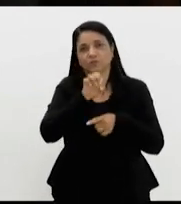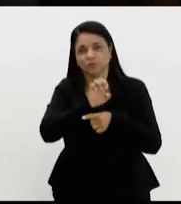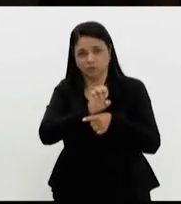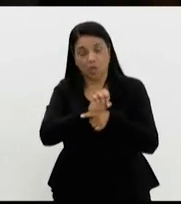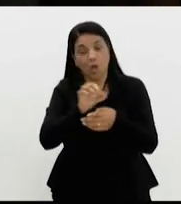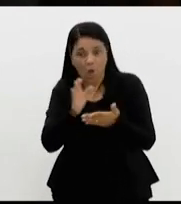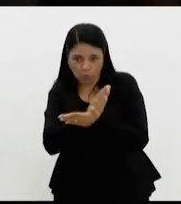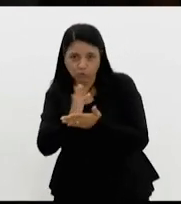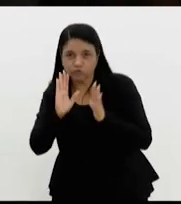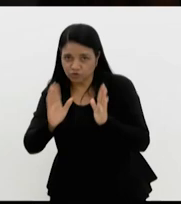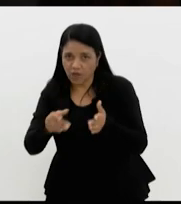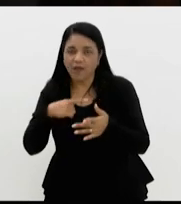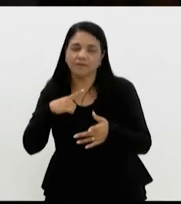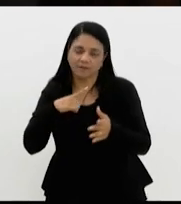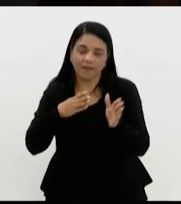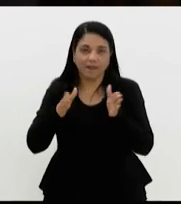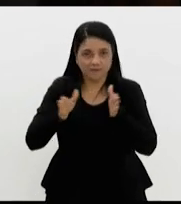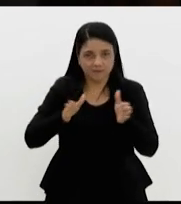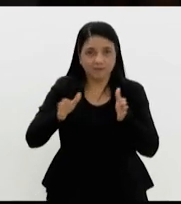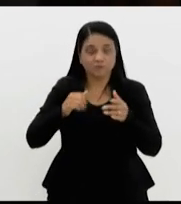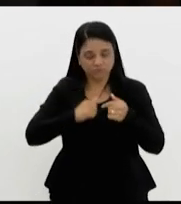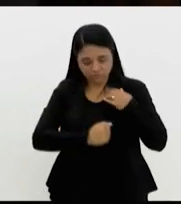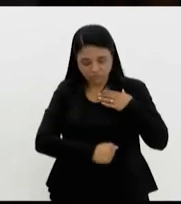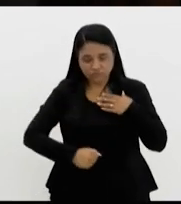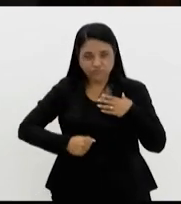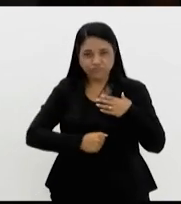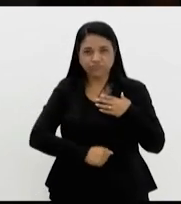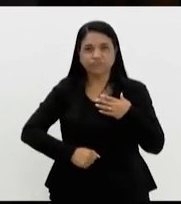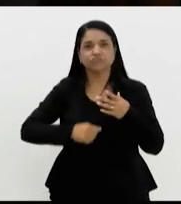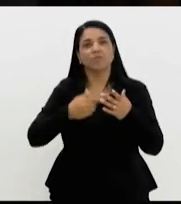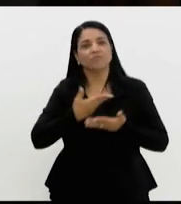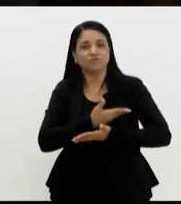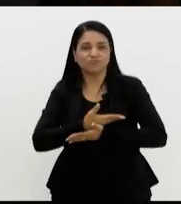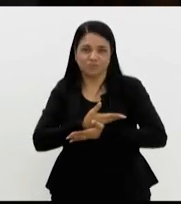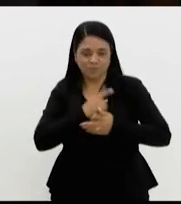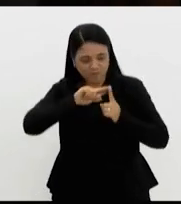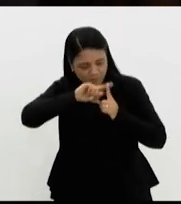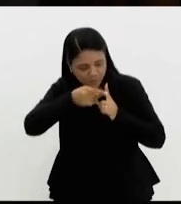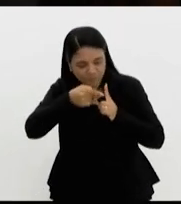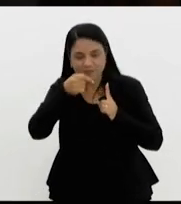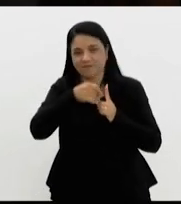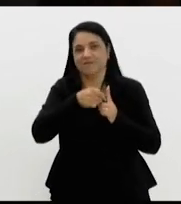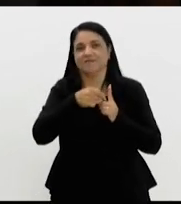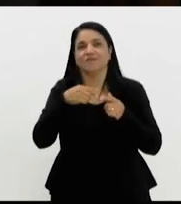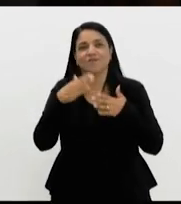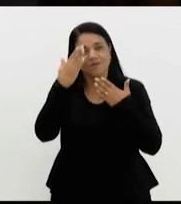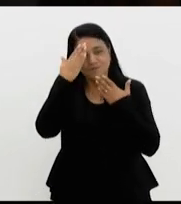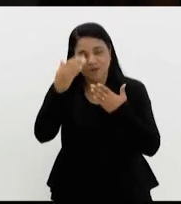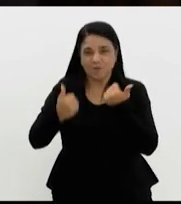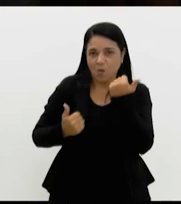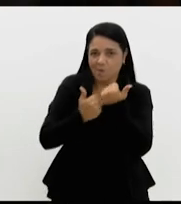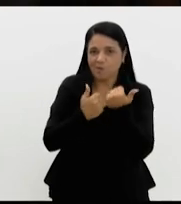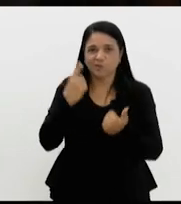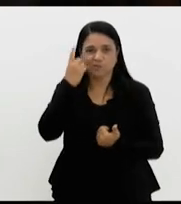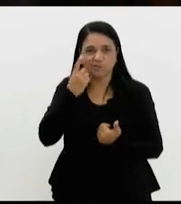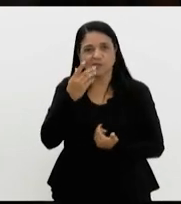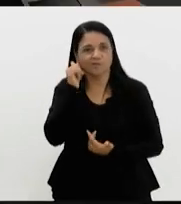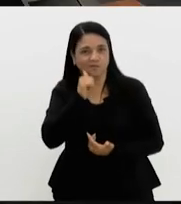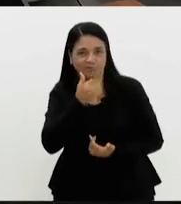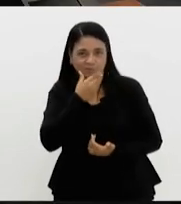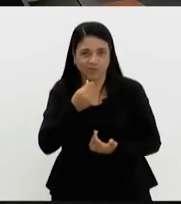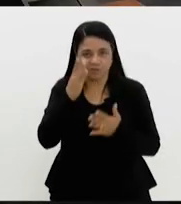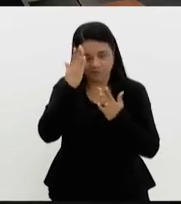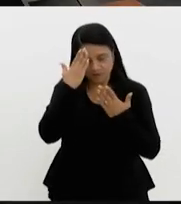alguns, ao exame de ultrassonografia morfológica para os seus bebês. Obrigado e agradeço o apoio de todos os deputados e deputadas para esse projeto.